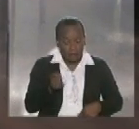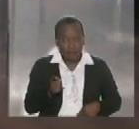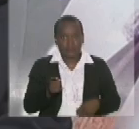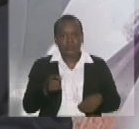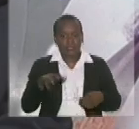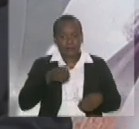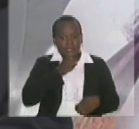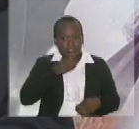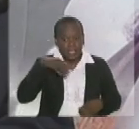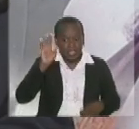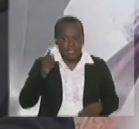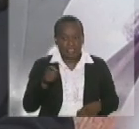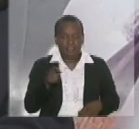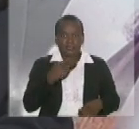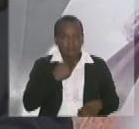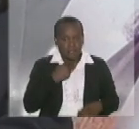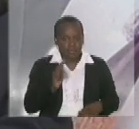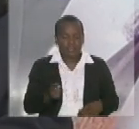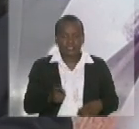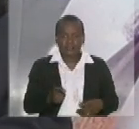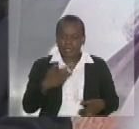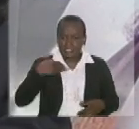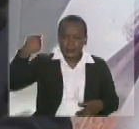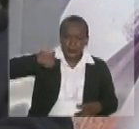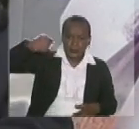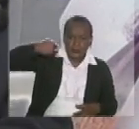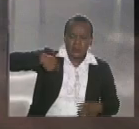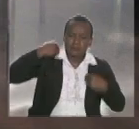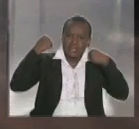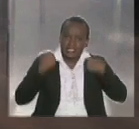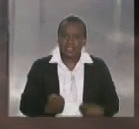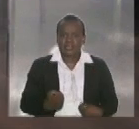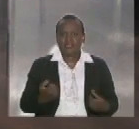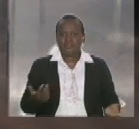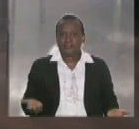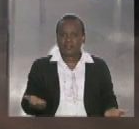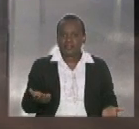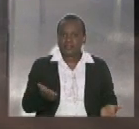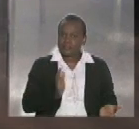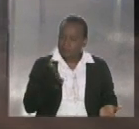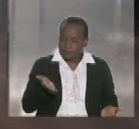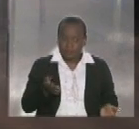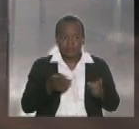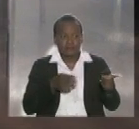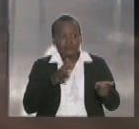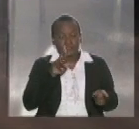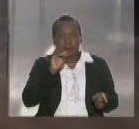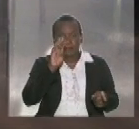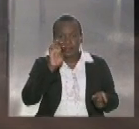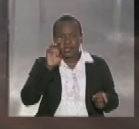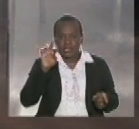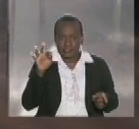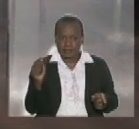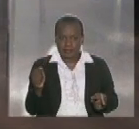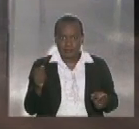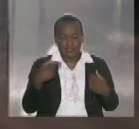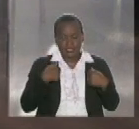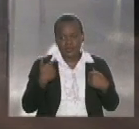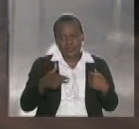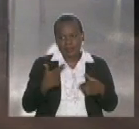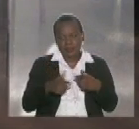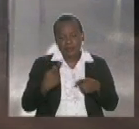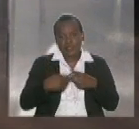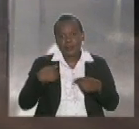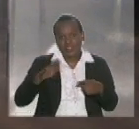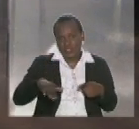dar o exemplo, hein? Você é mais velha, hein? Isso, Você não o sei o tempo quê. É inteiro. uma cobrança, é um peso horroroso, né? Roberta, você? Eu